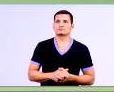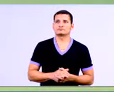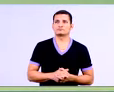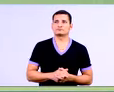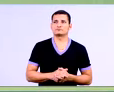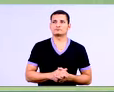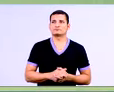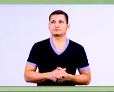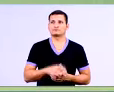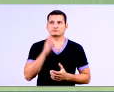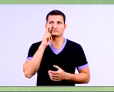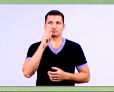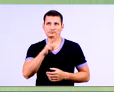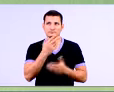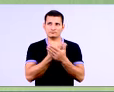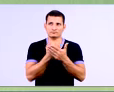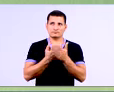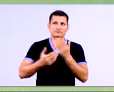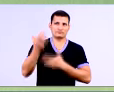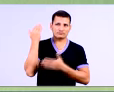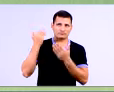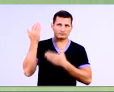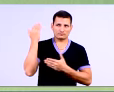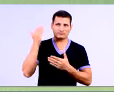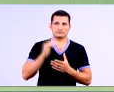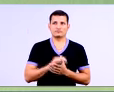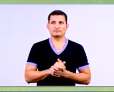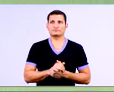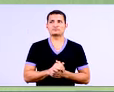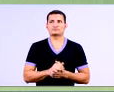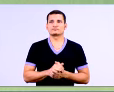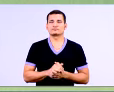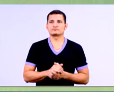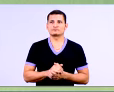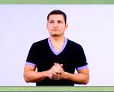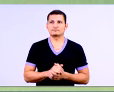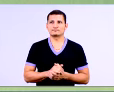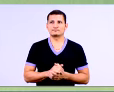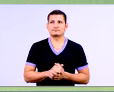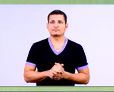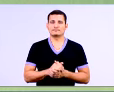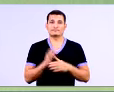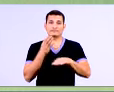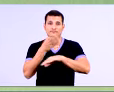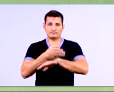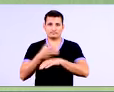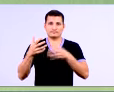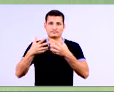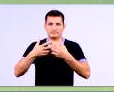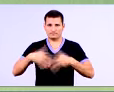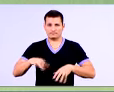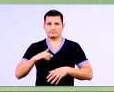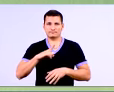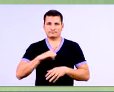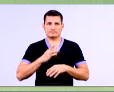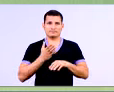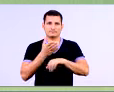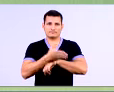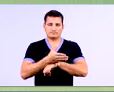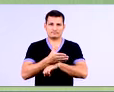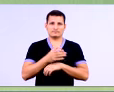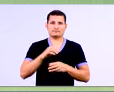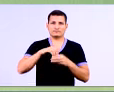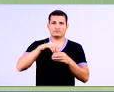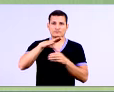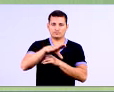Nós vimos na aula passada que ao acessar o IFRO, nós temos acesso ao conteúdo